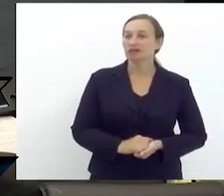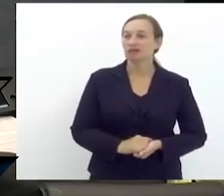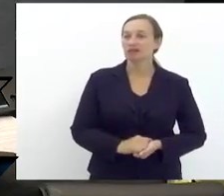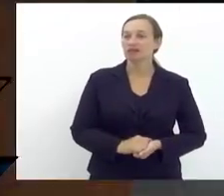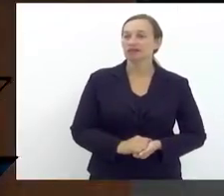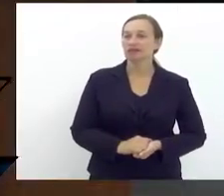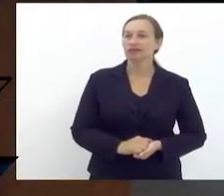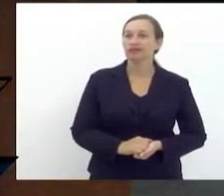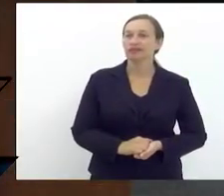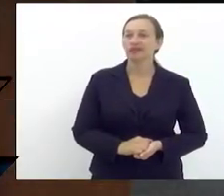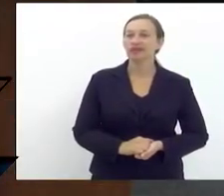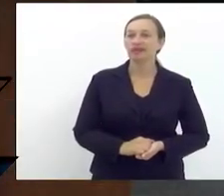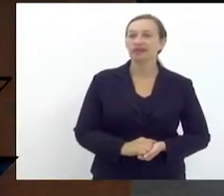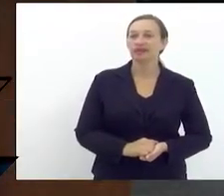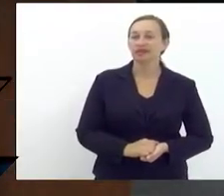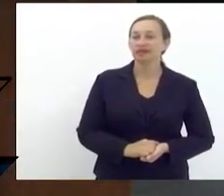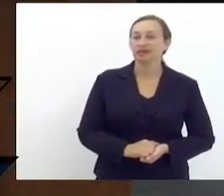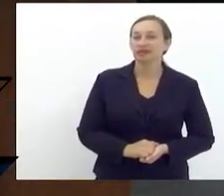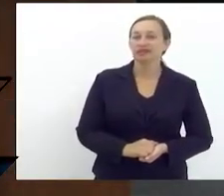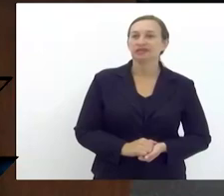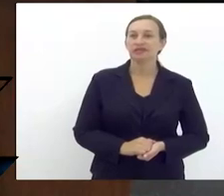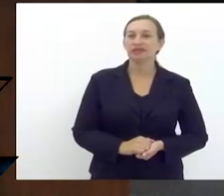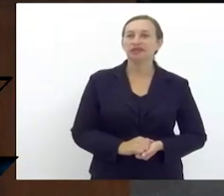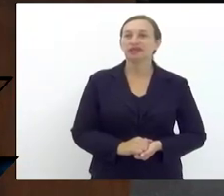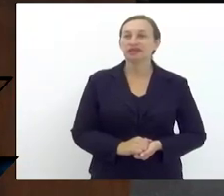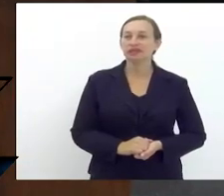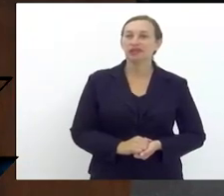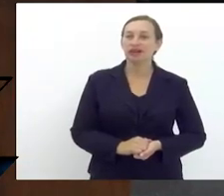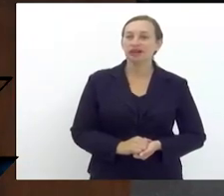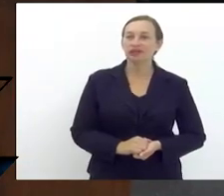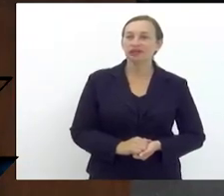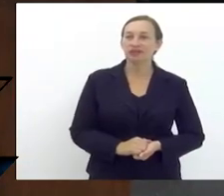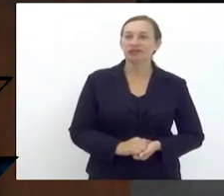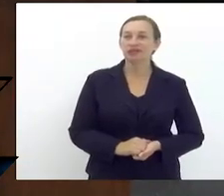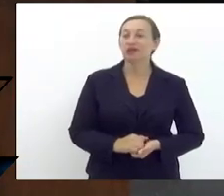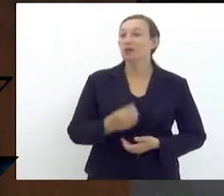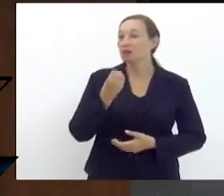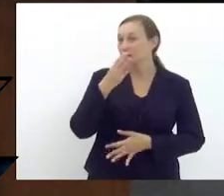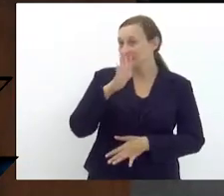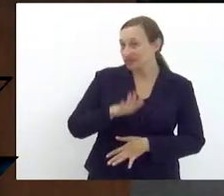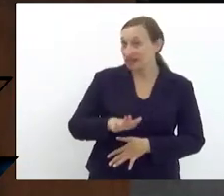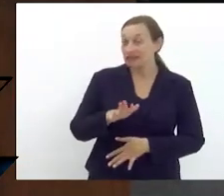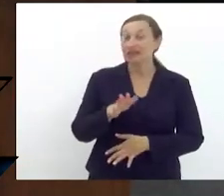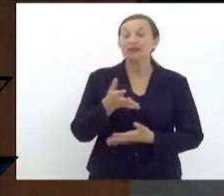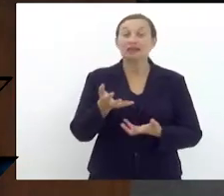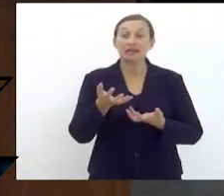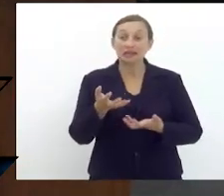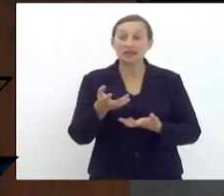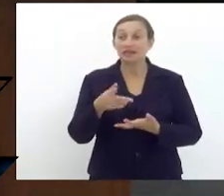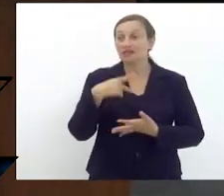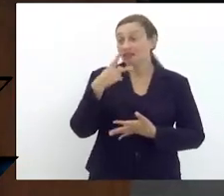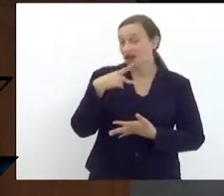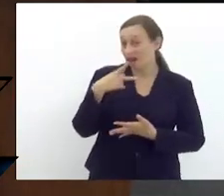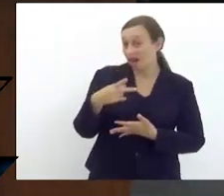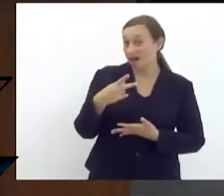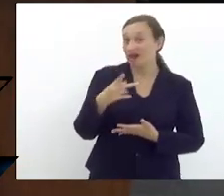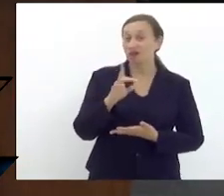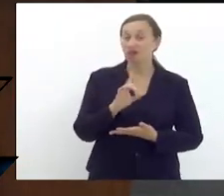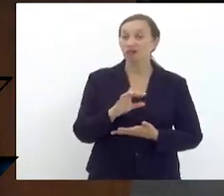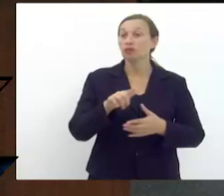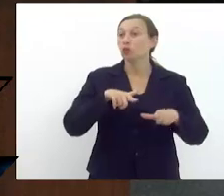Boa tarde a todas e todos os nobres colegas deputados queria apenas prestar contas da atuação